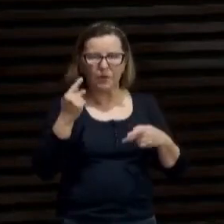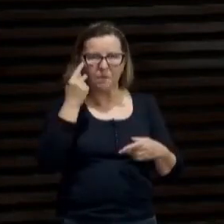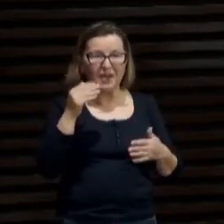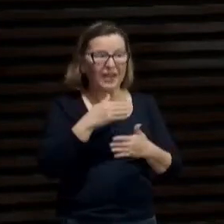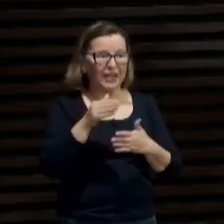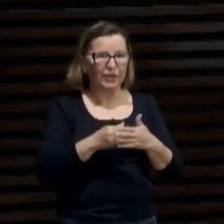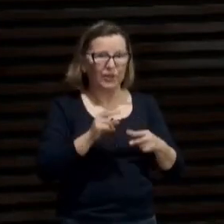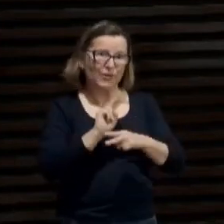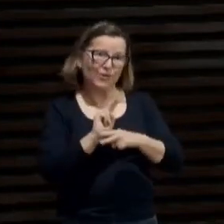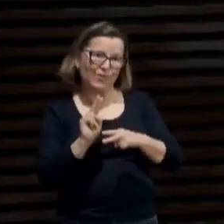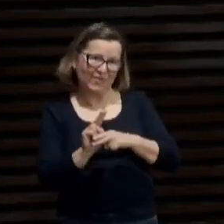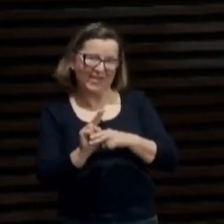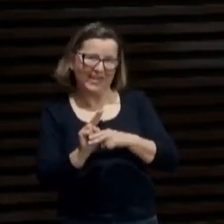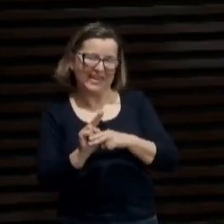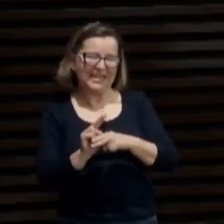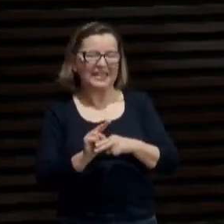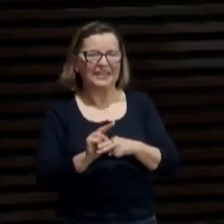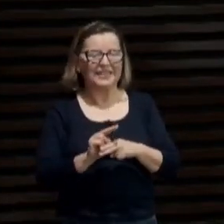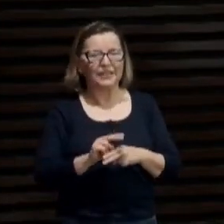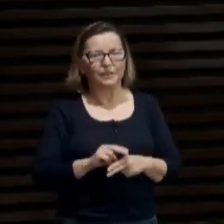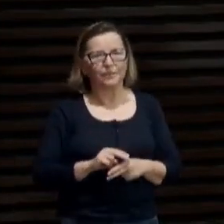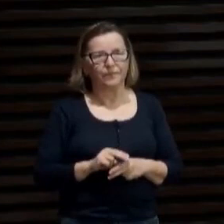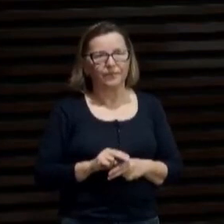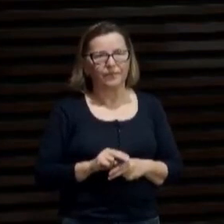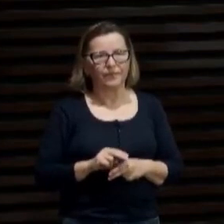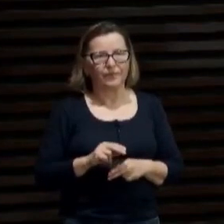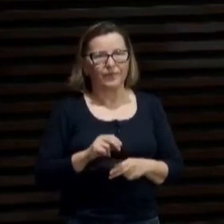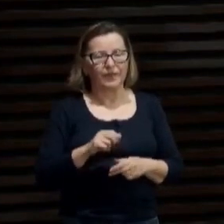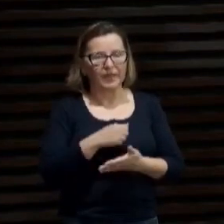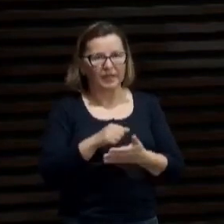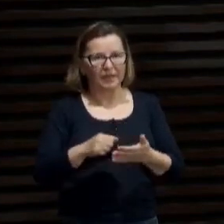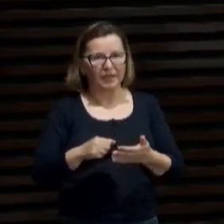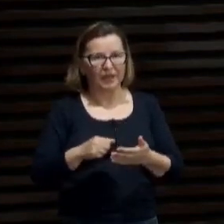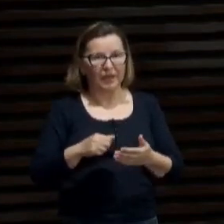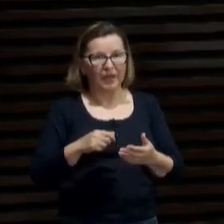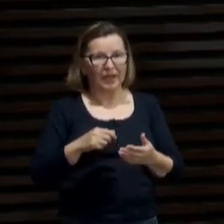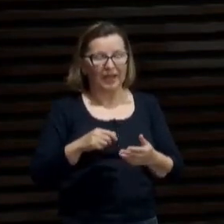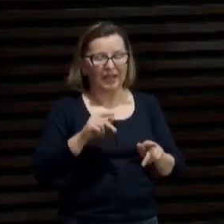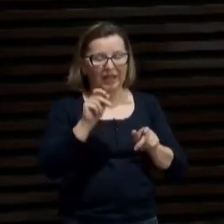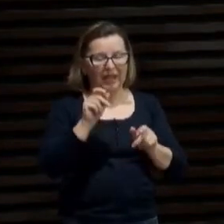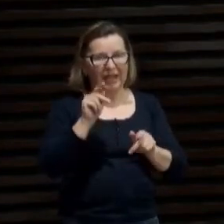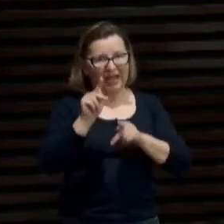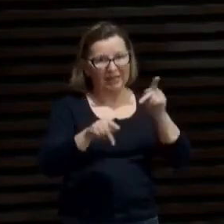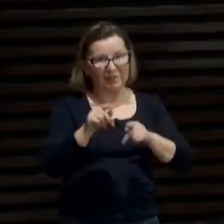preso. Ele termina a carta dizendo assim: os santos vos saúdam, em especial os da casa de César.